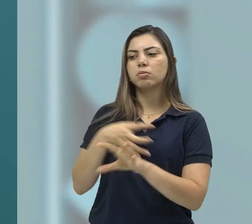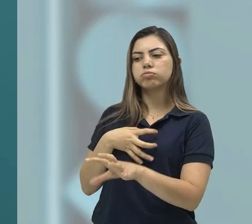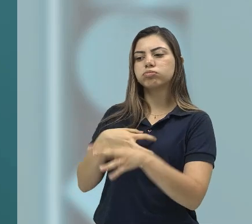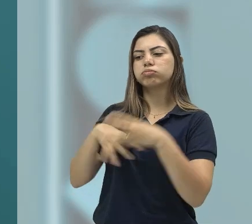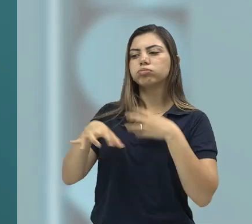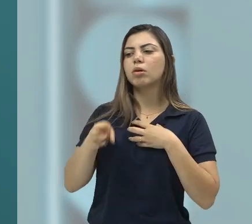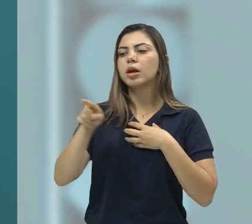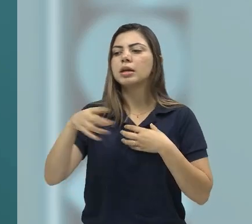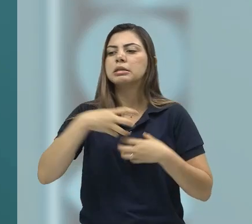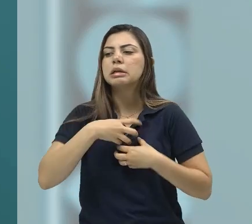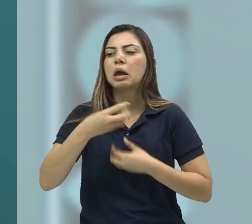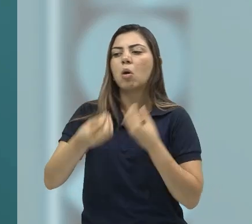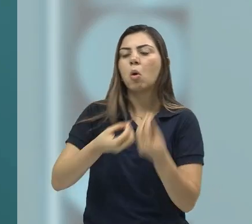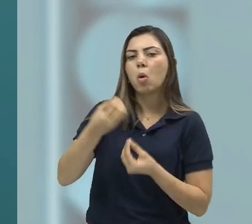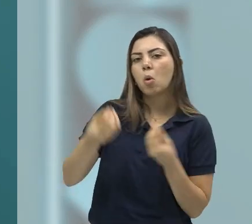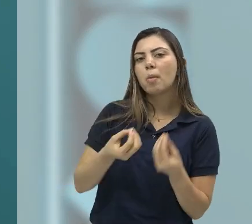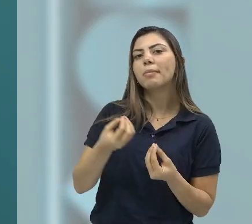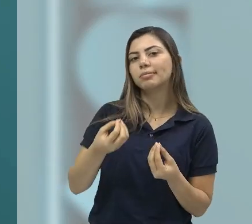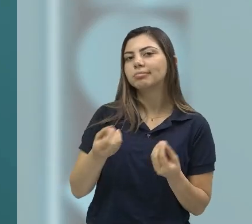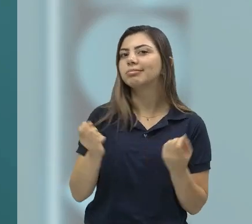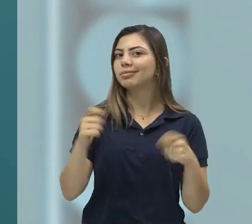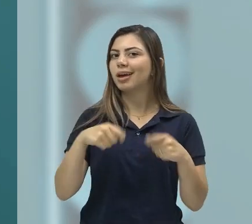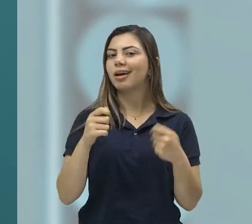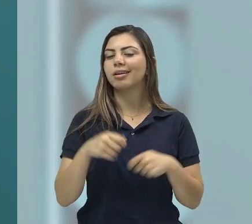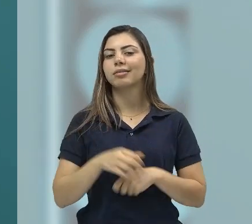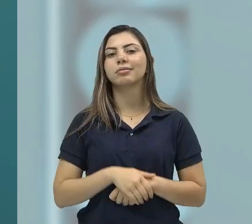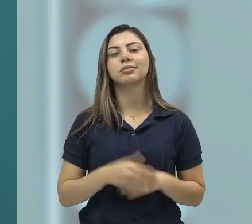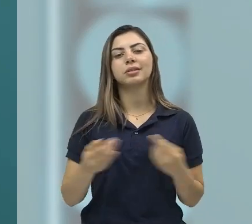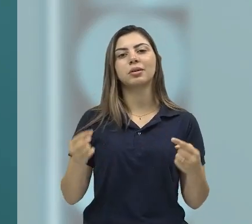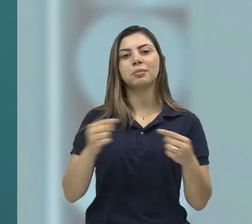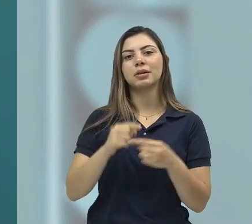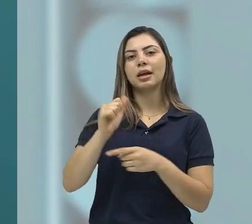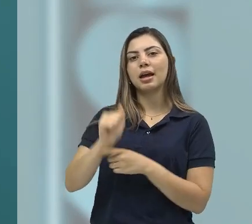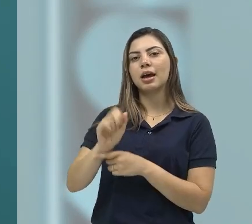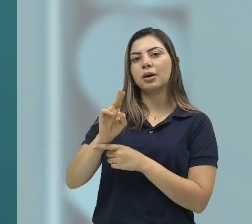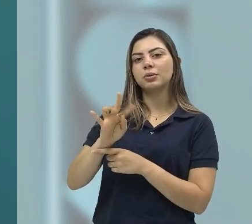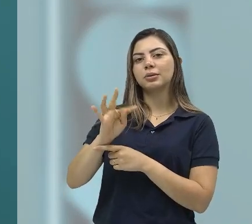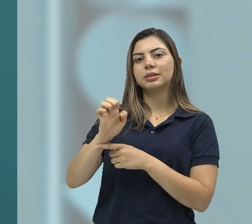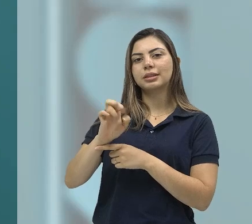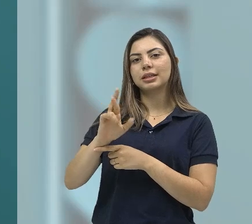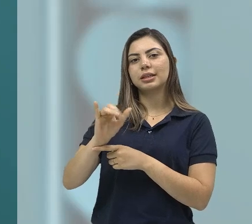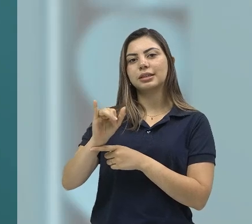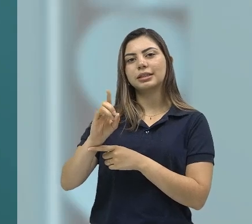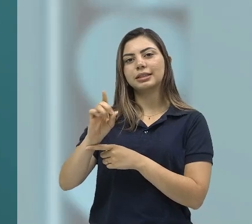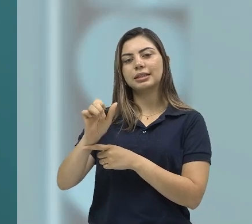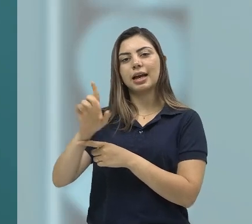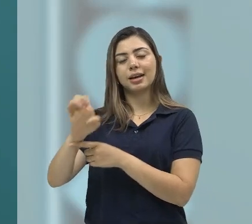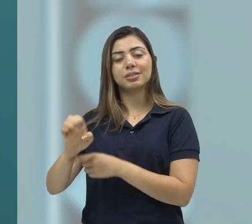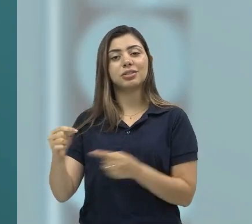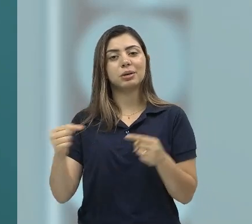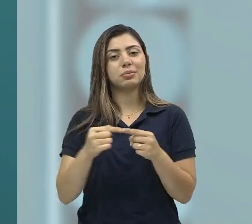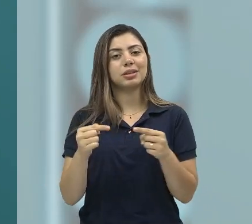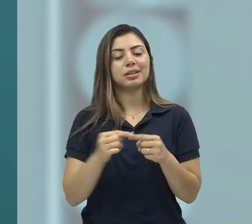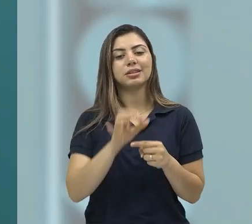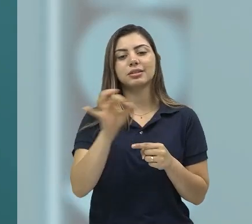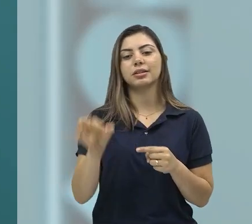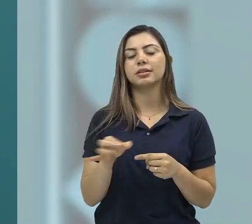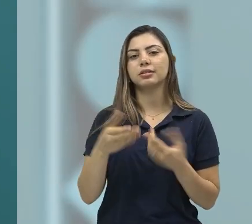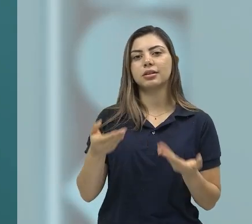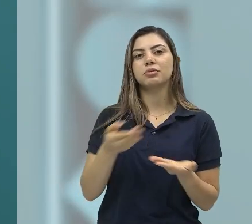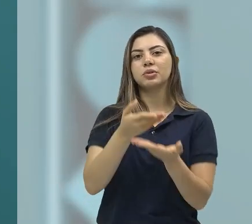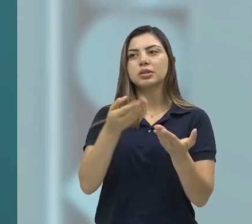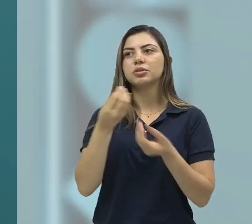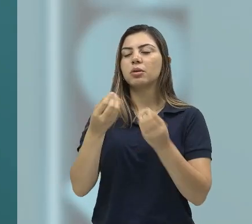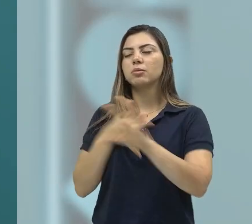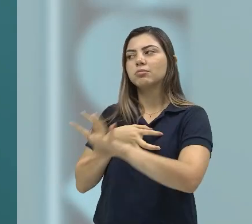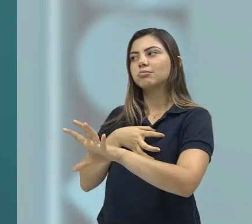daquele personagem. Esse processo se chama de alteridade. Você faz essa, digamos, transposição, essa projeção,